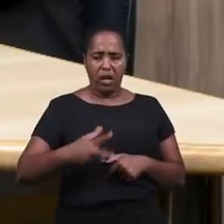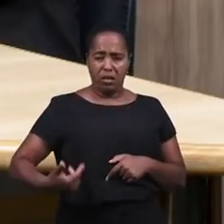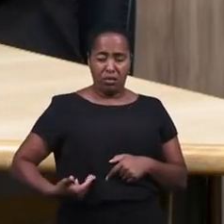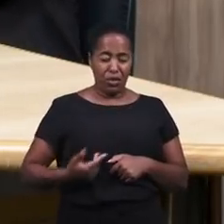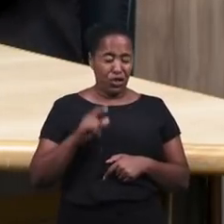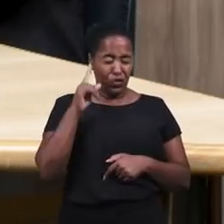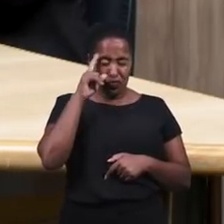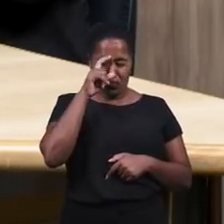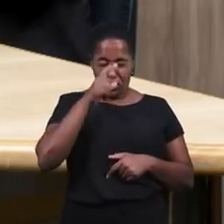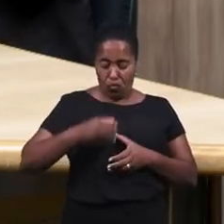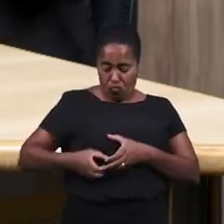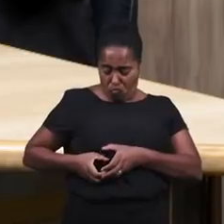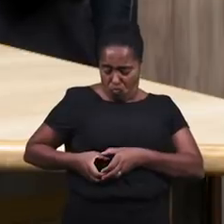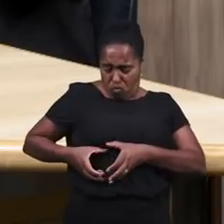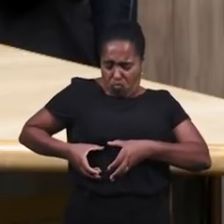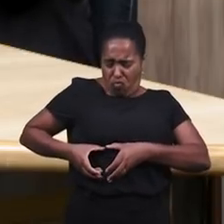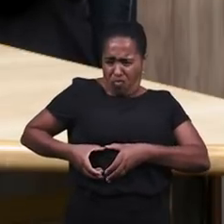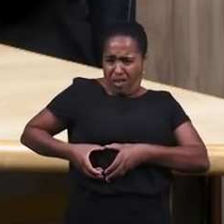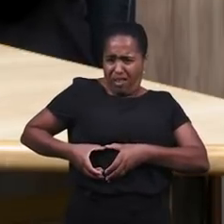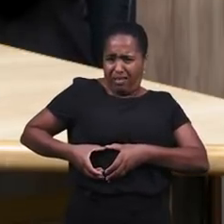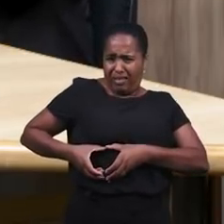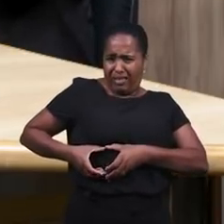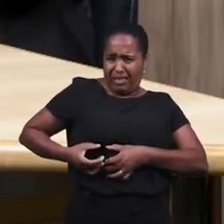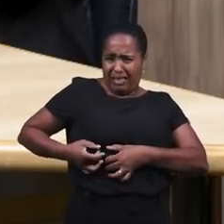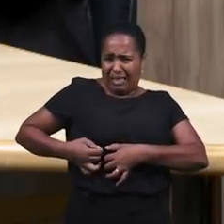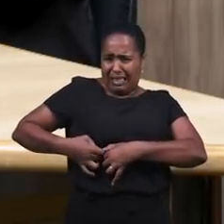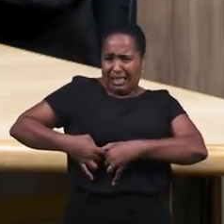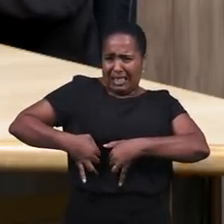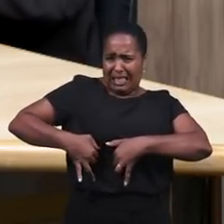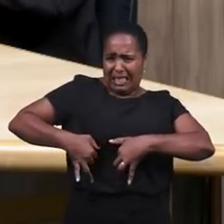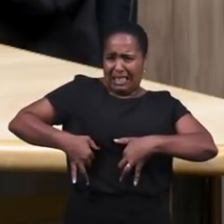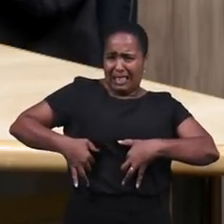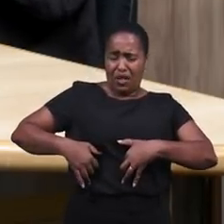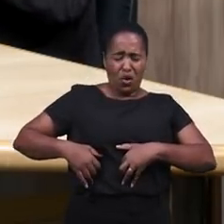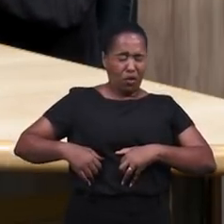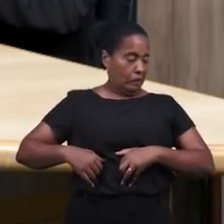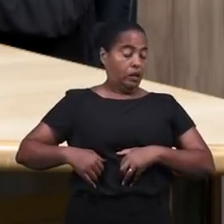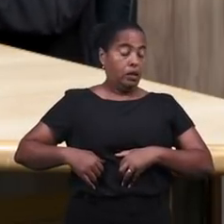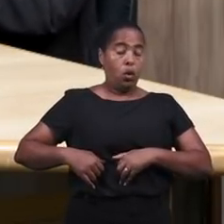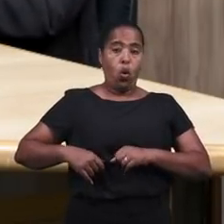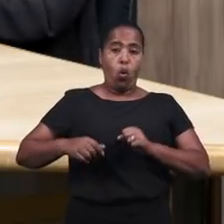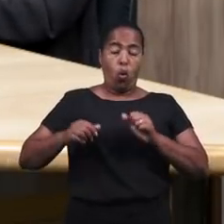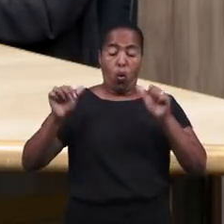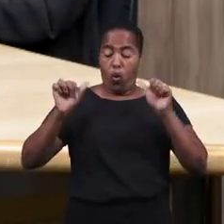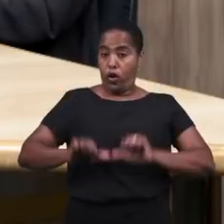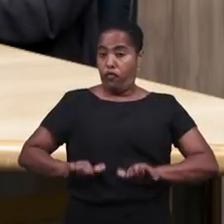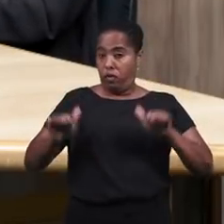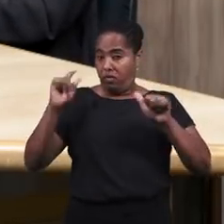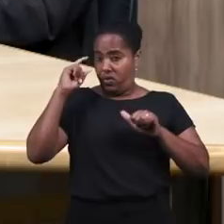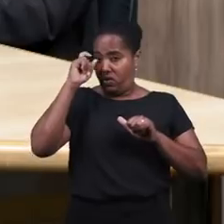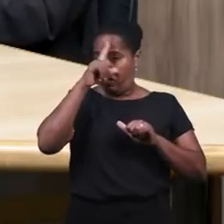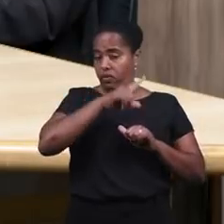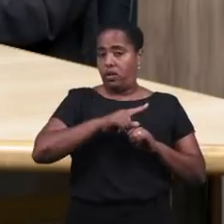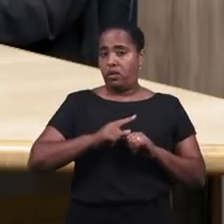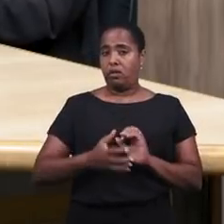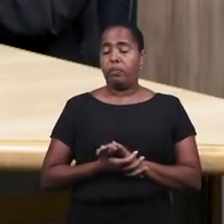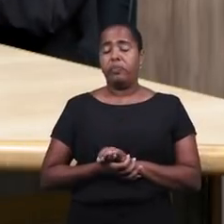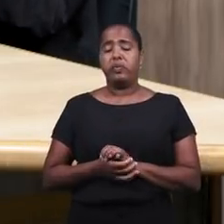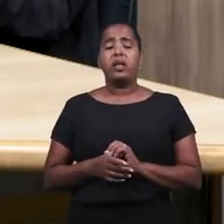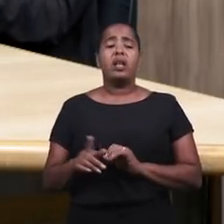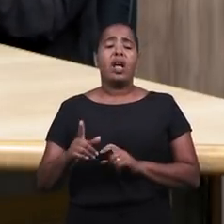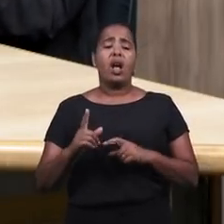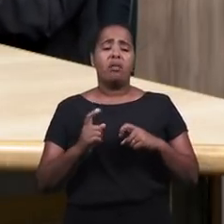tumor grande, entendeu? Várias metástases, uma coisa assim horrível, um negócio difícil.